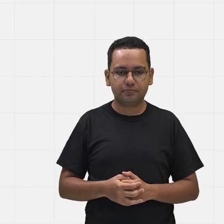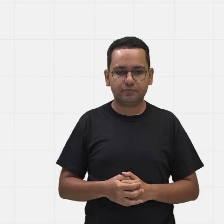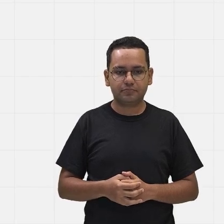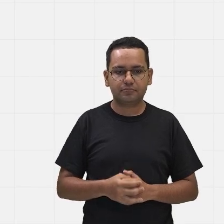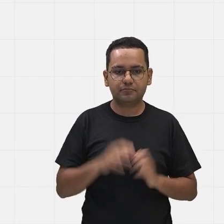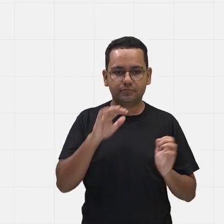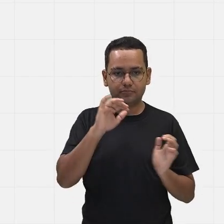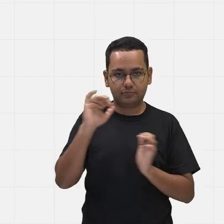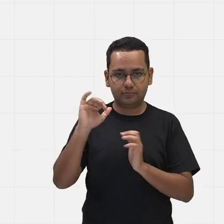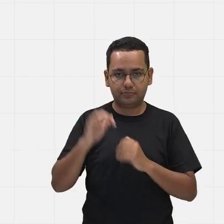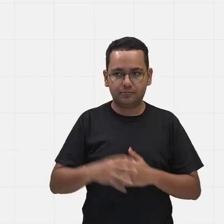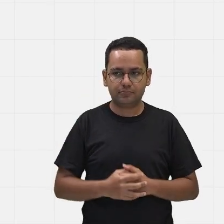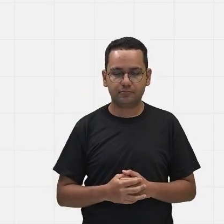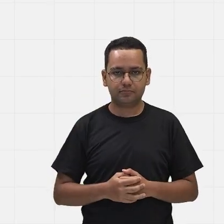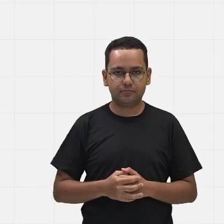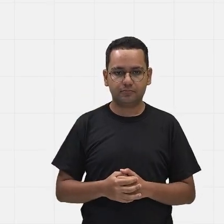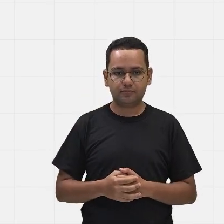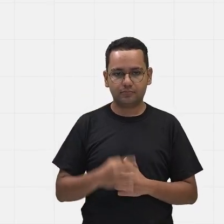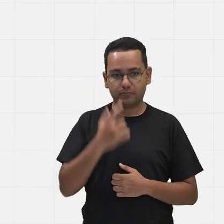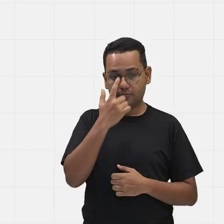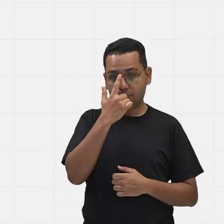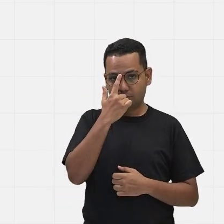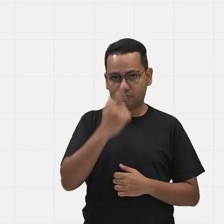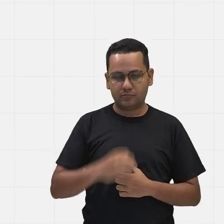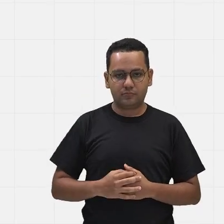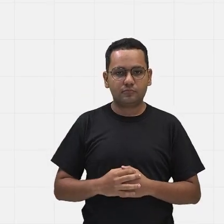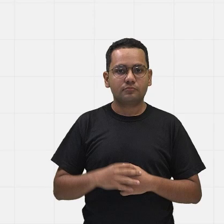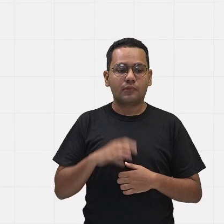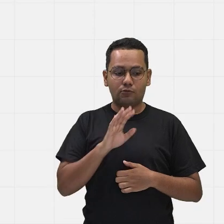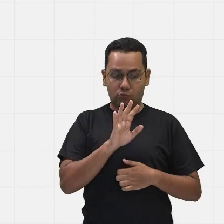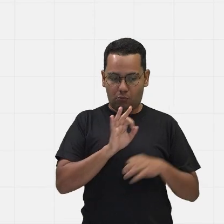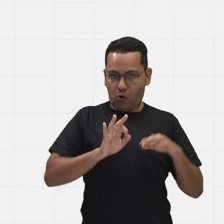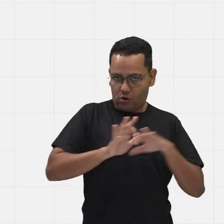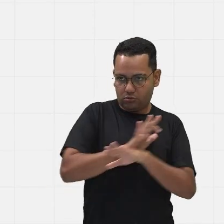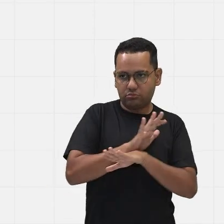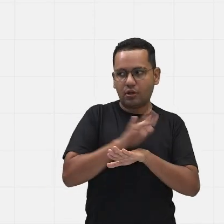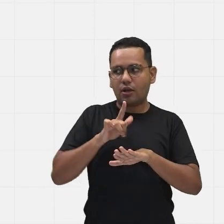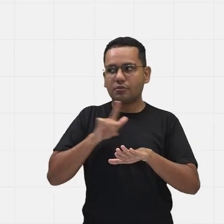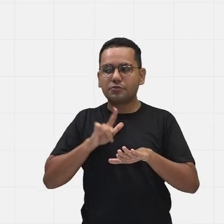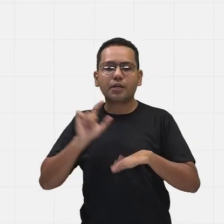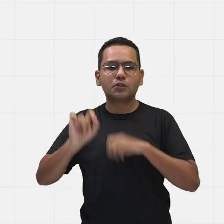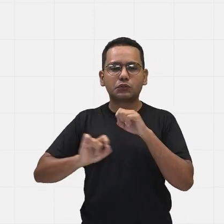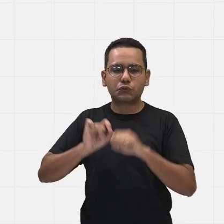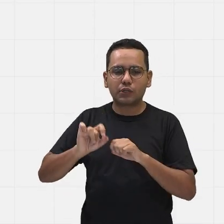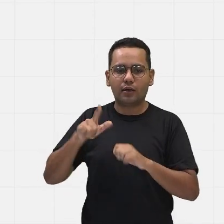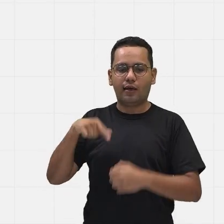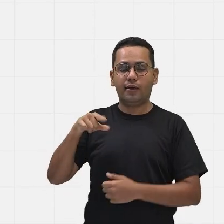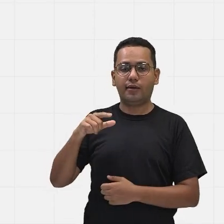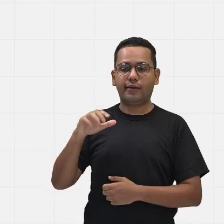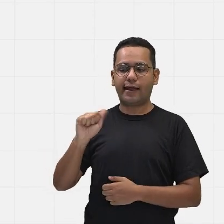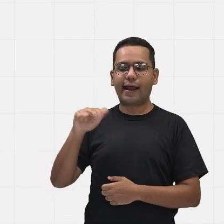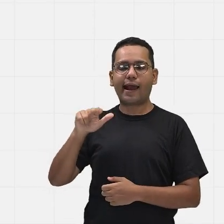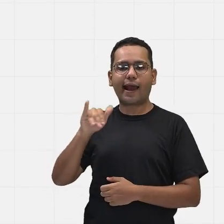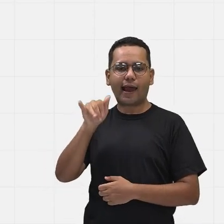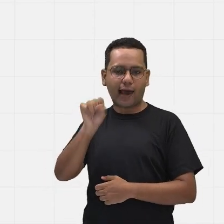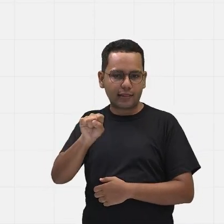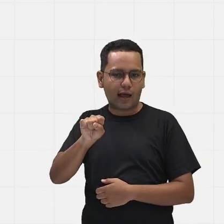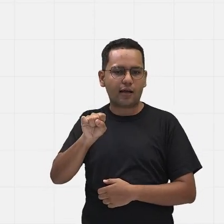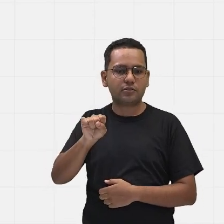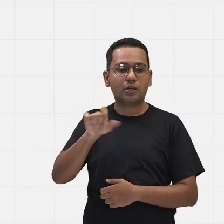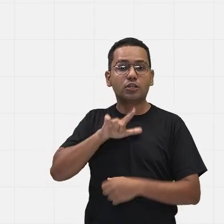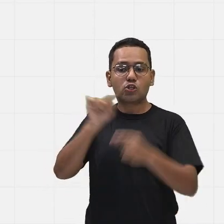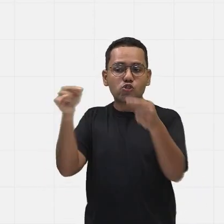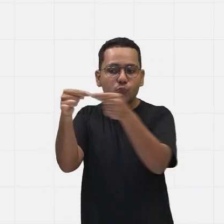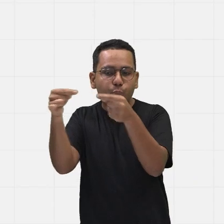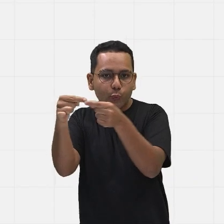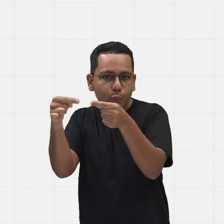Após feito isso, vai abrir uma lista de canais. Né? Você vai selecionar o canal correspondente com a série da sua turma.